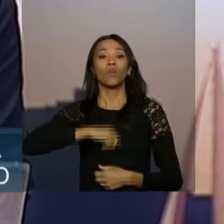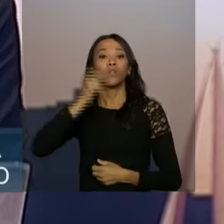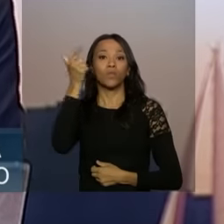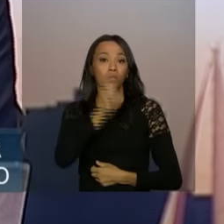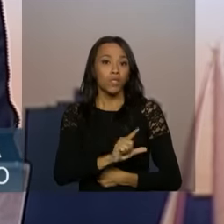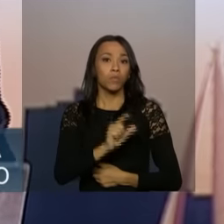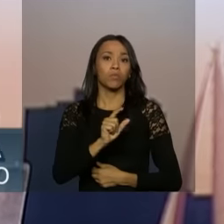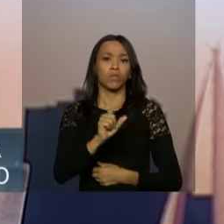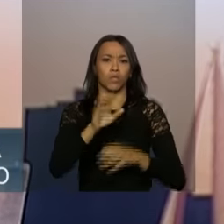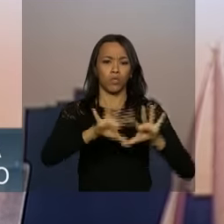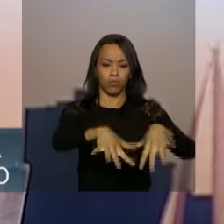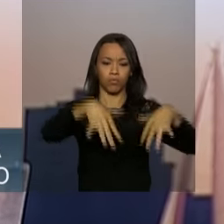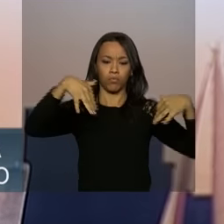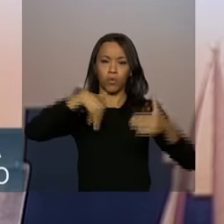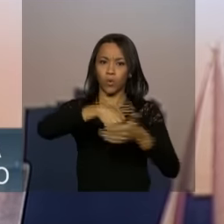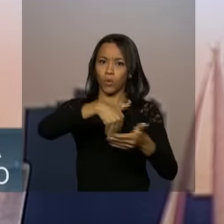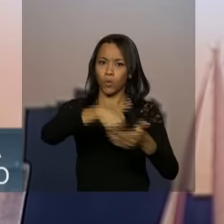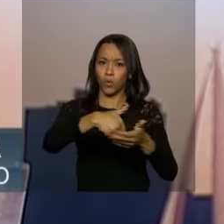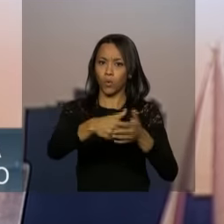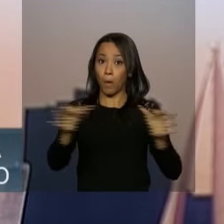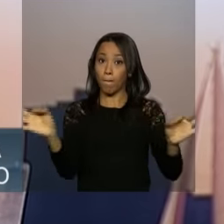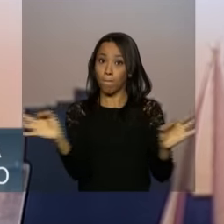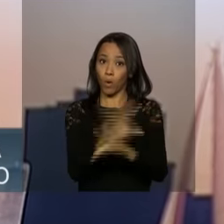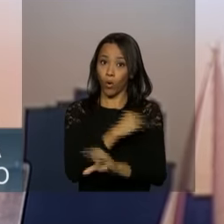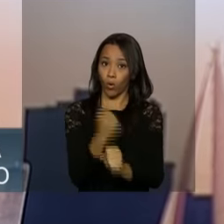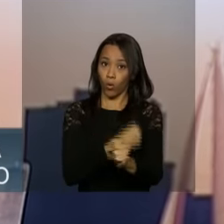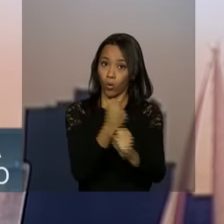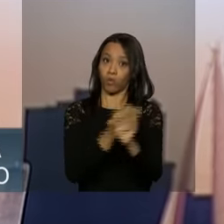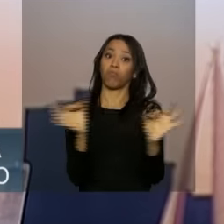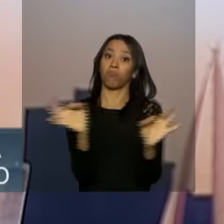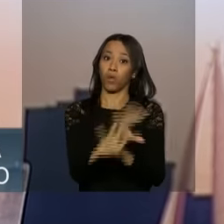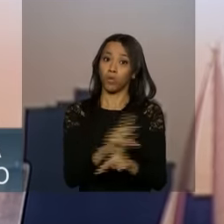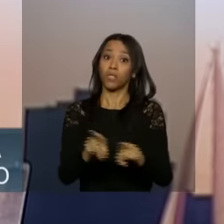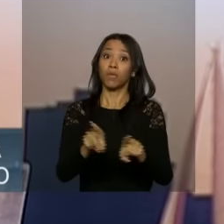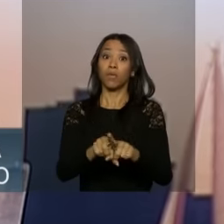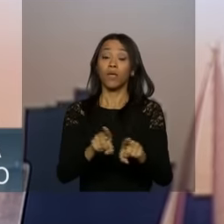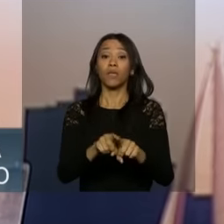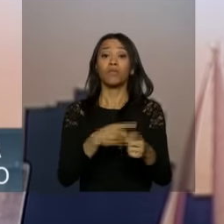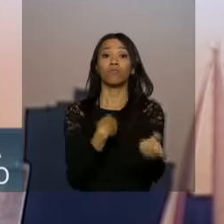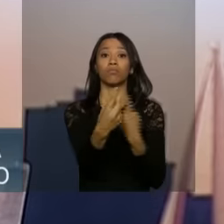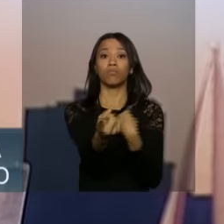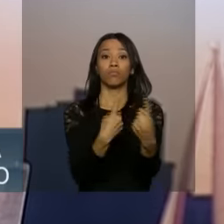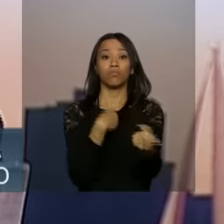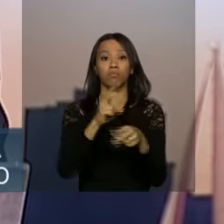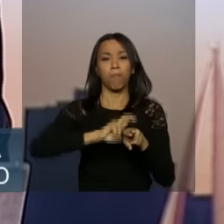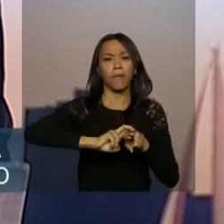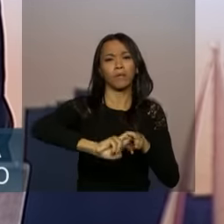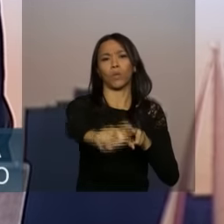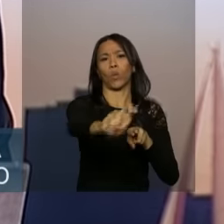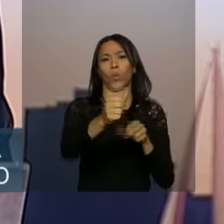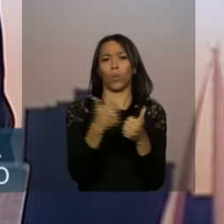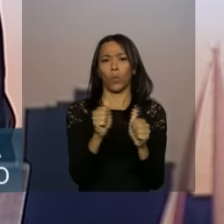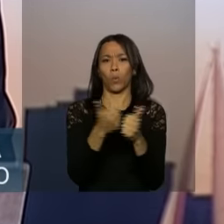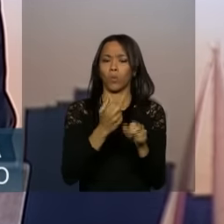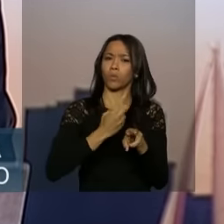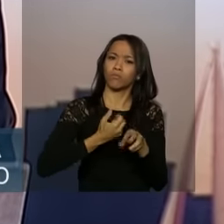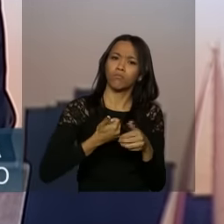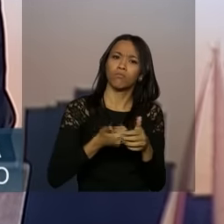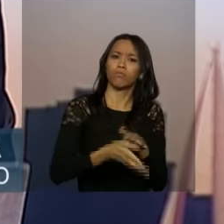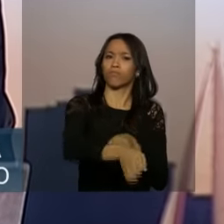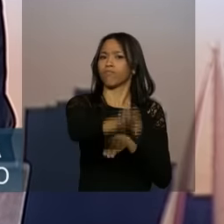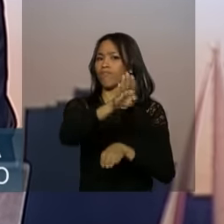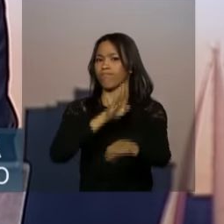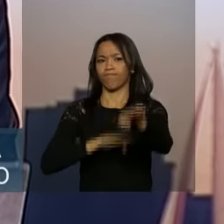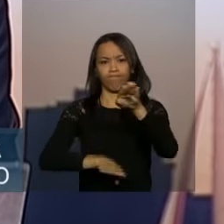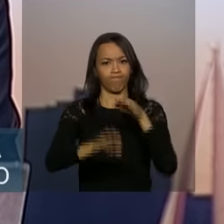estados prontos. Ganhamos a competição da mobilidade. E queria dizer